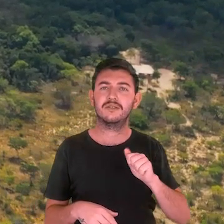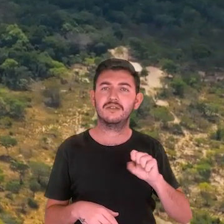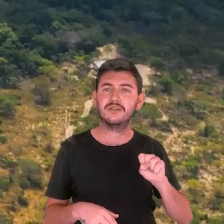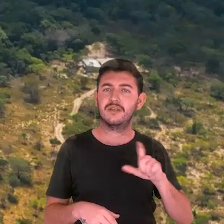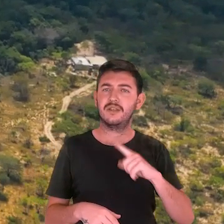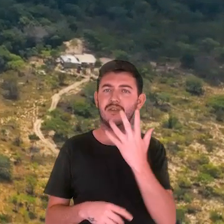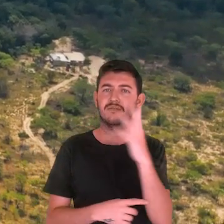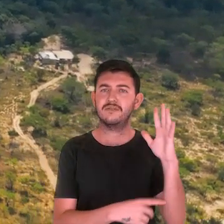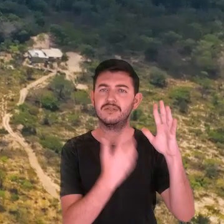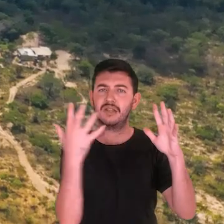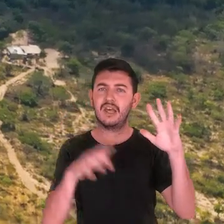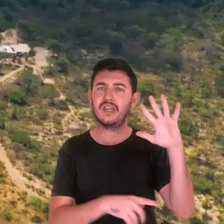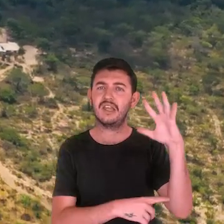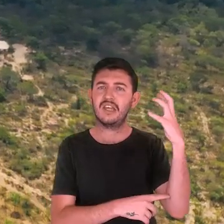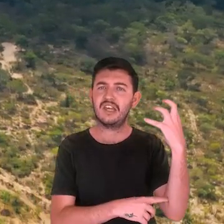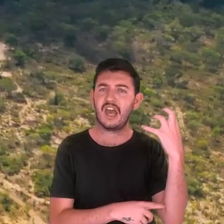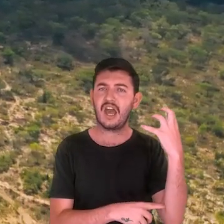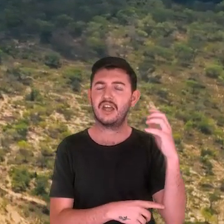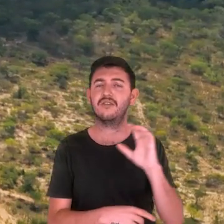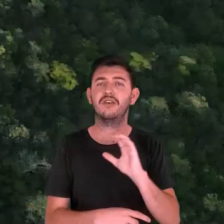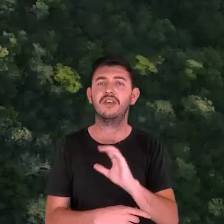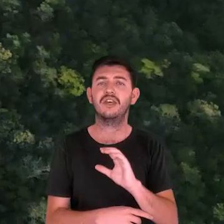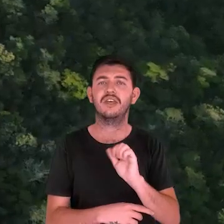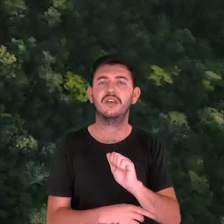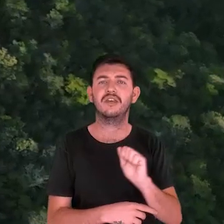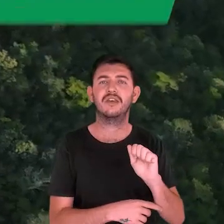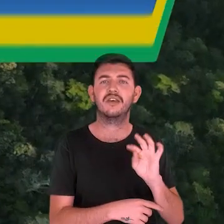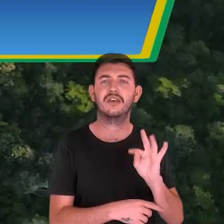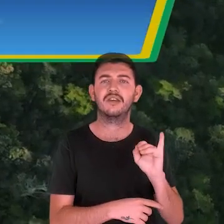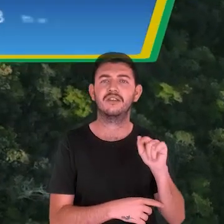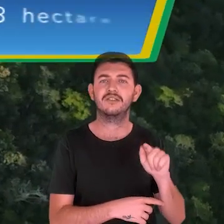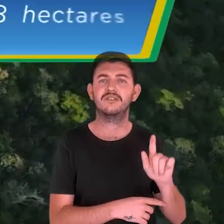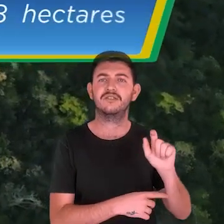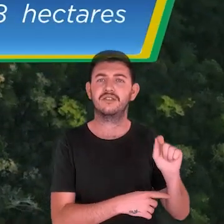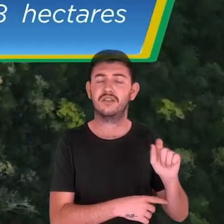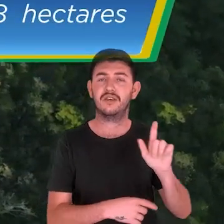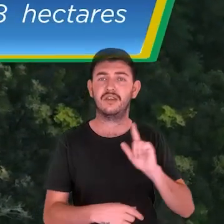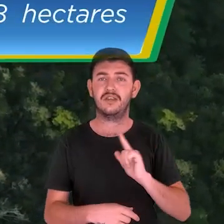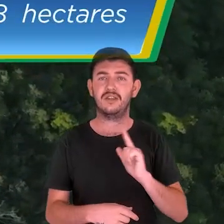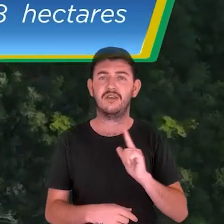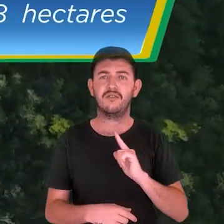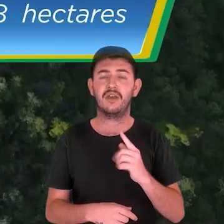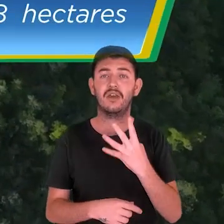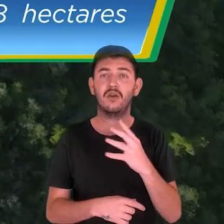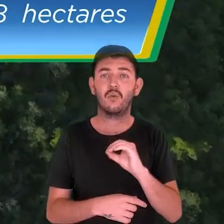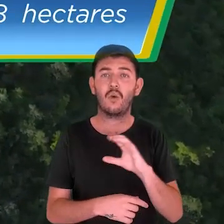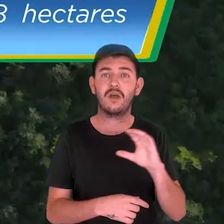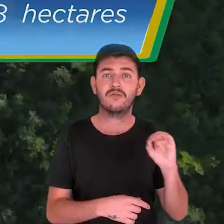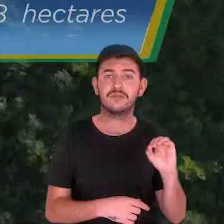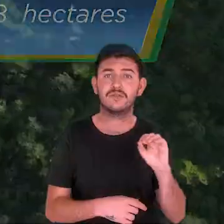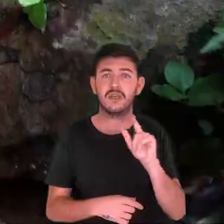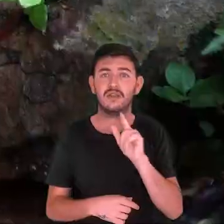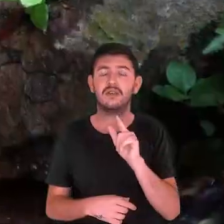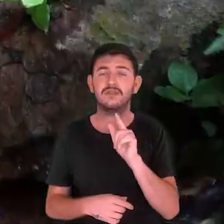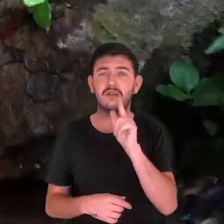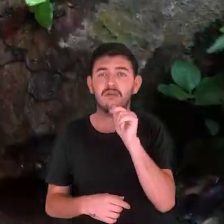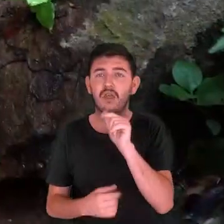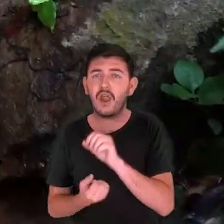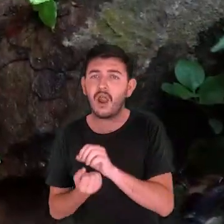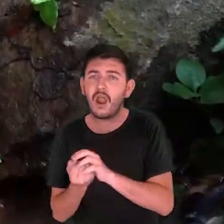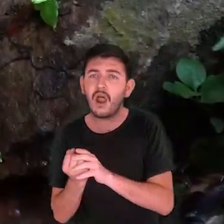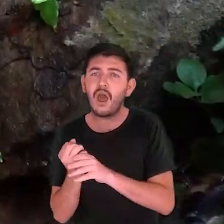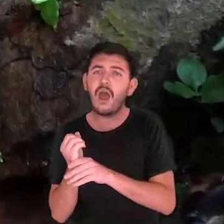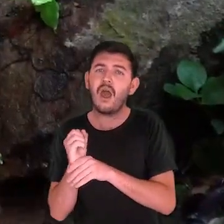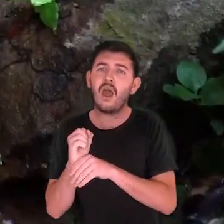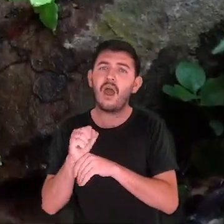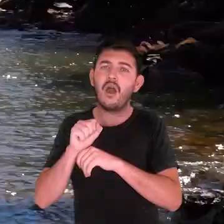de transição Cerrado-Caatinga-Floresta e abriga em sua área de quase 160 mil hectares, mais de